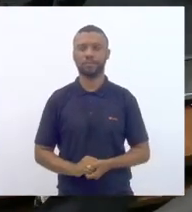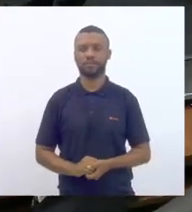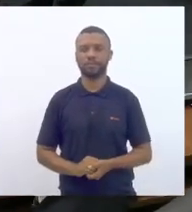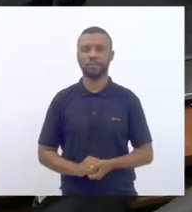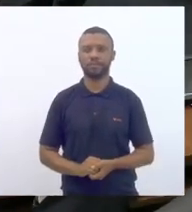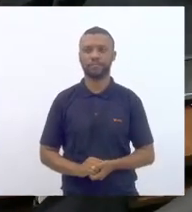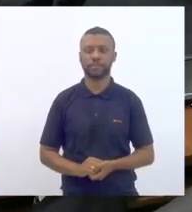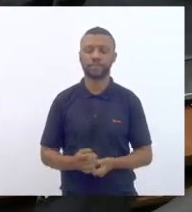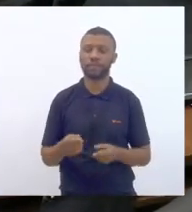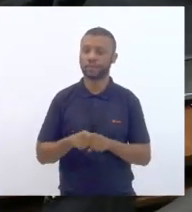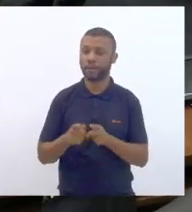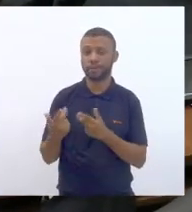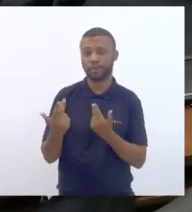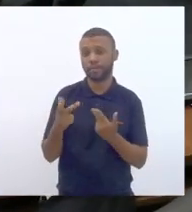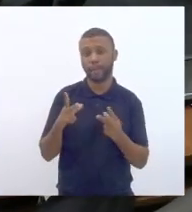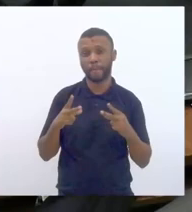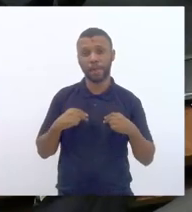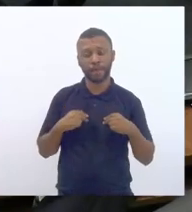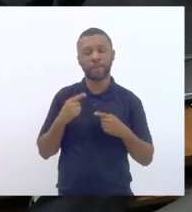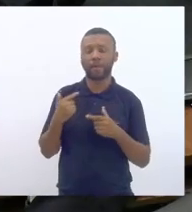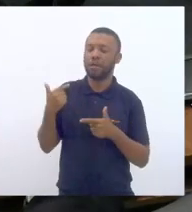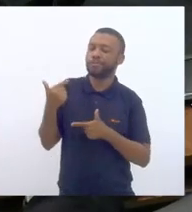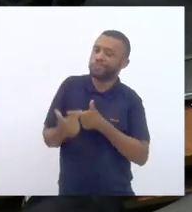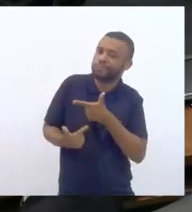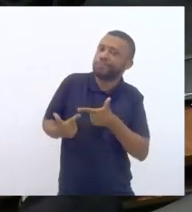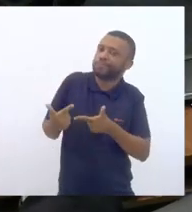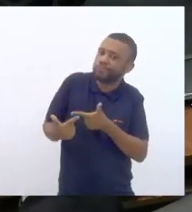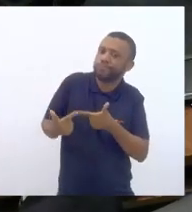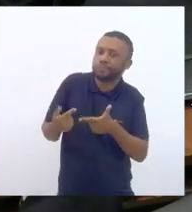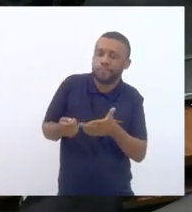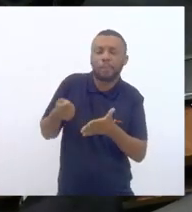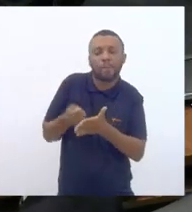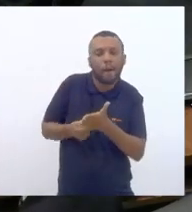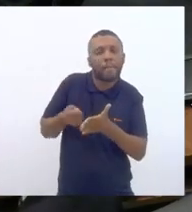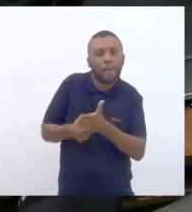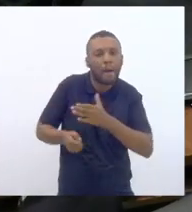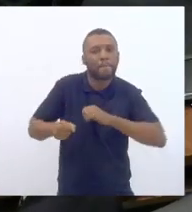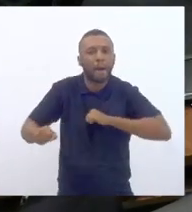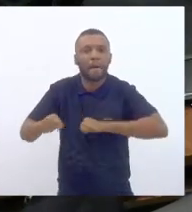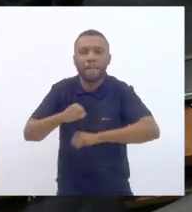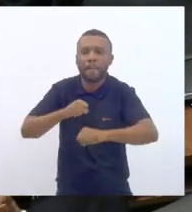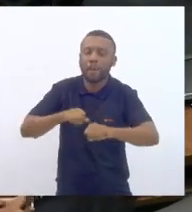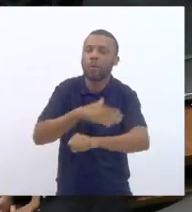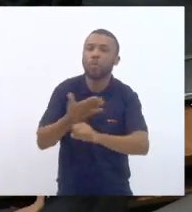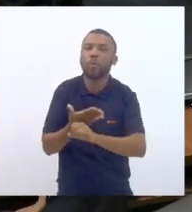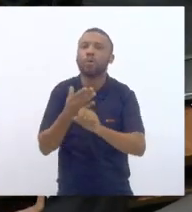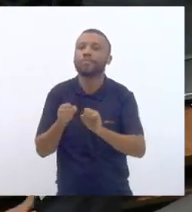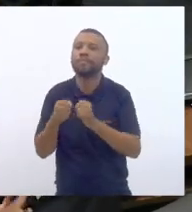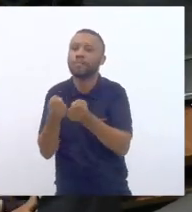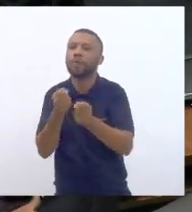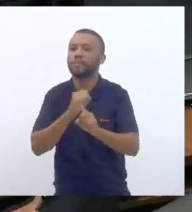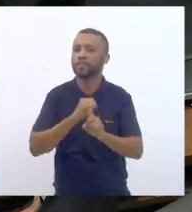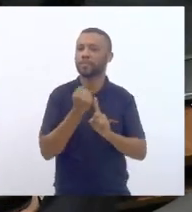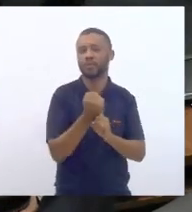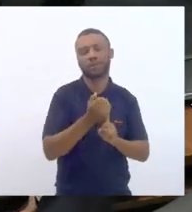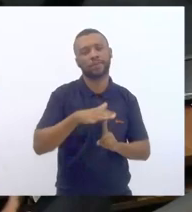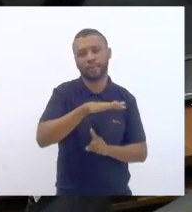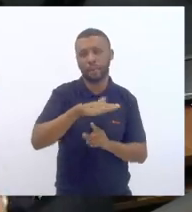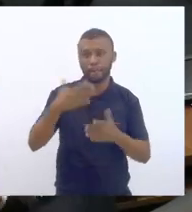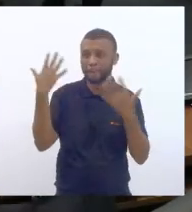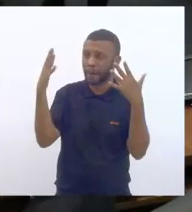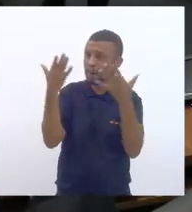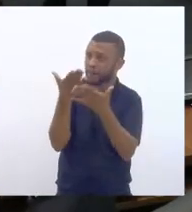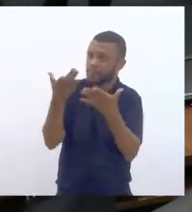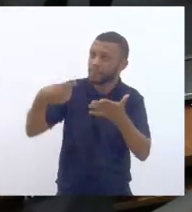Até porque merecem, são vocês que passam dia a dia lutando pela nossa sociedade. Parabéns a vocês, degasianos.